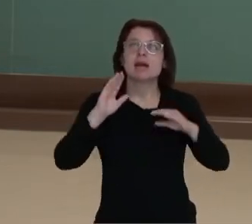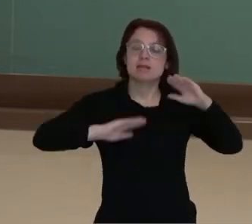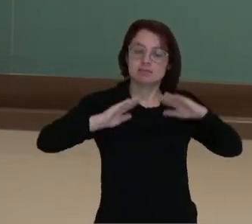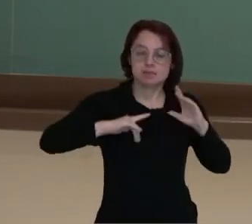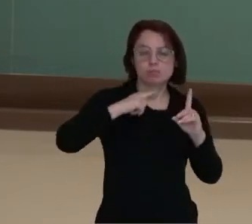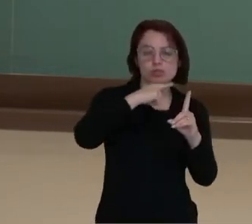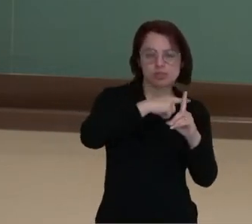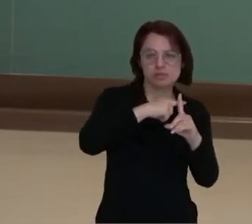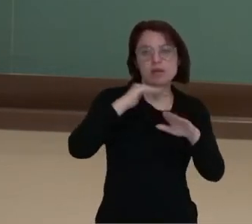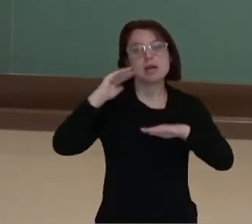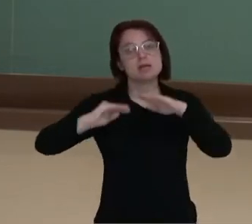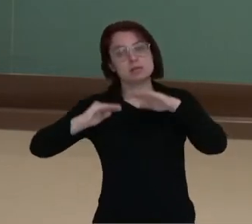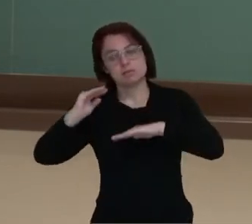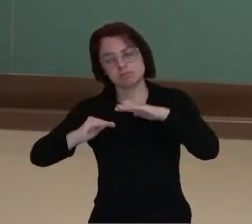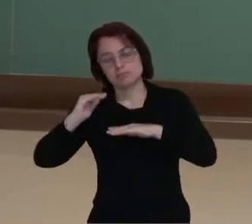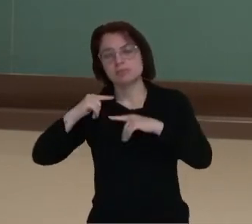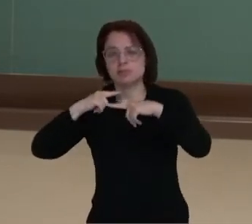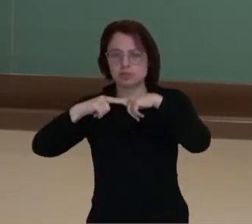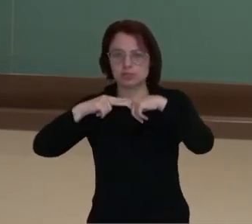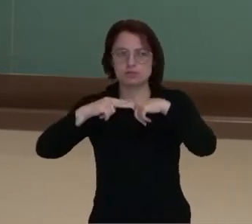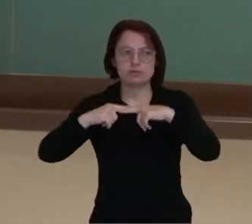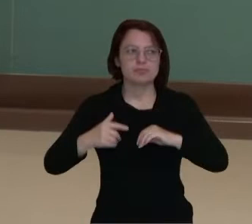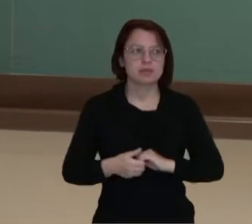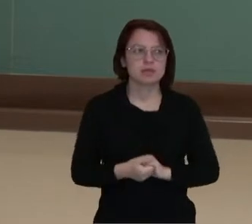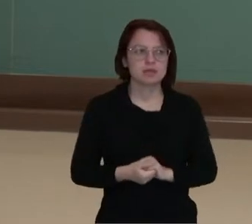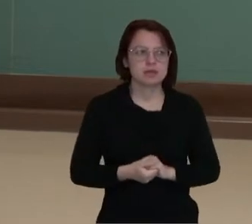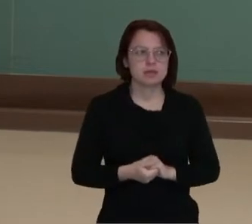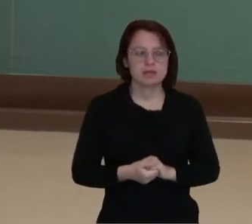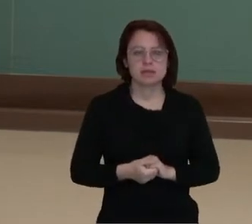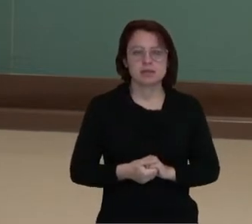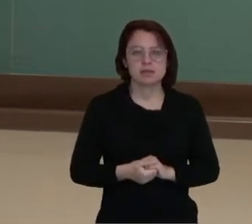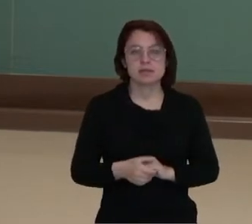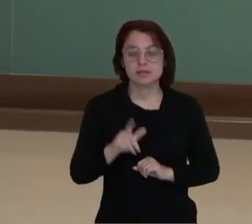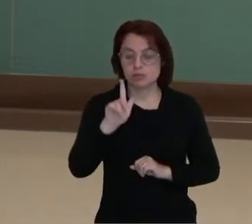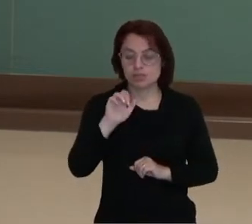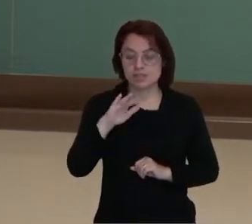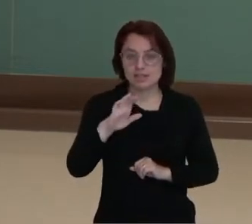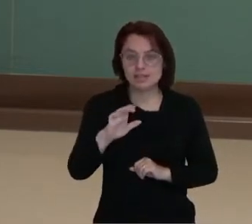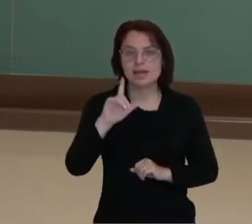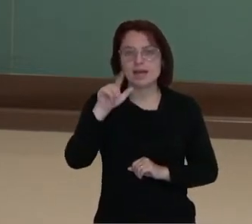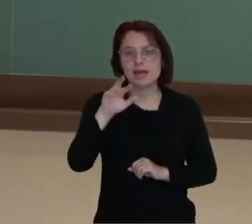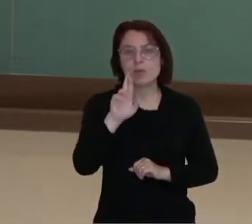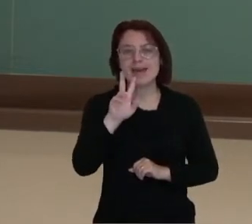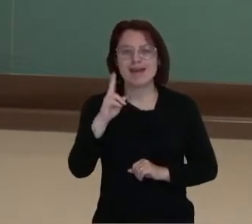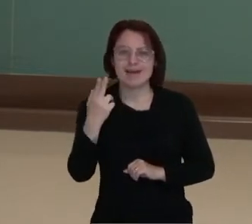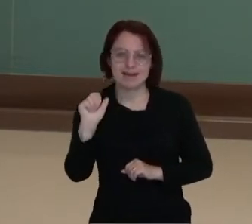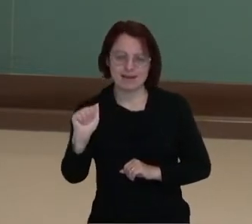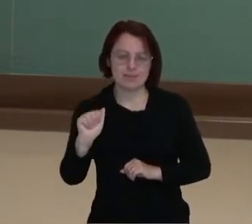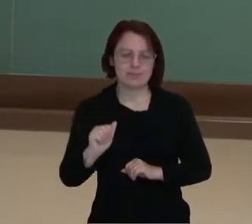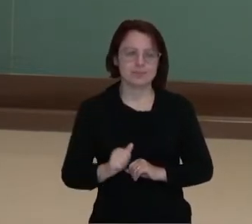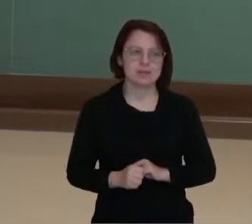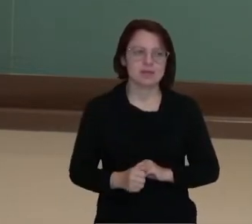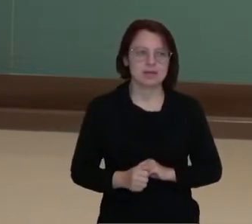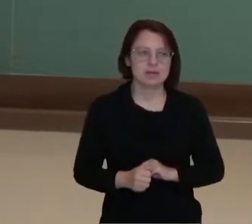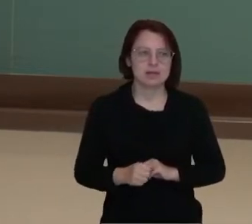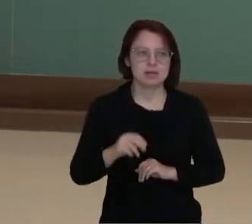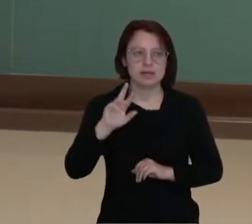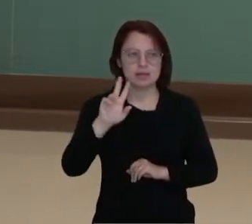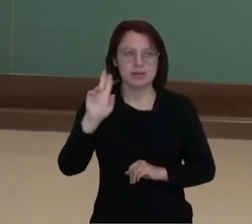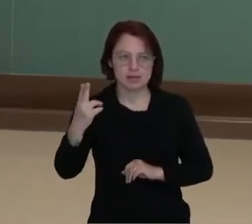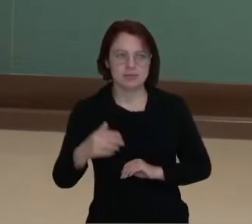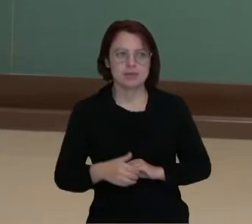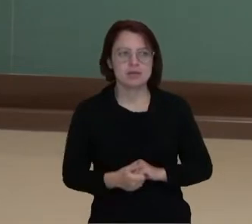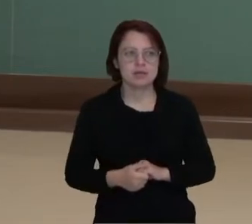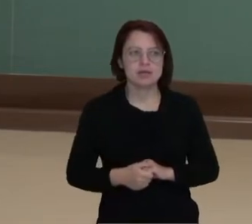positivo ou negativo. Então, o gene é o RH, é a característica. E o alelo é a variação dessa característica,